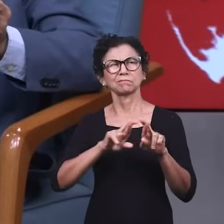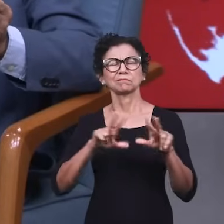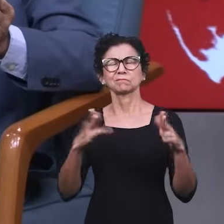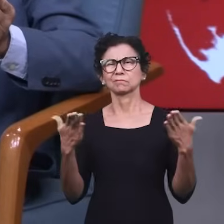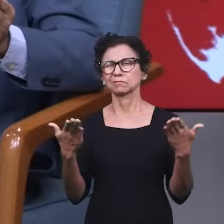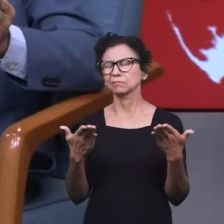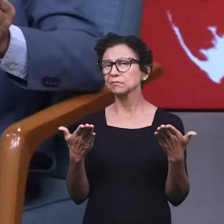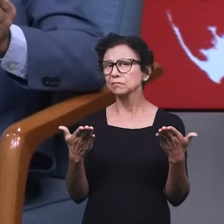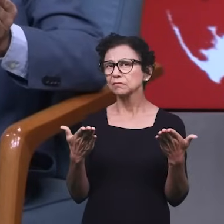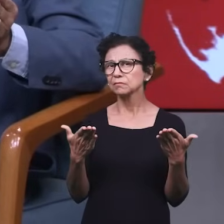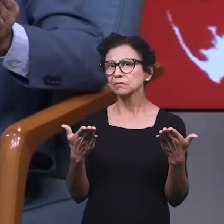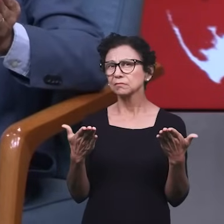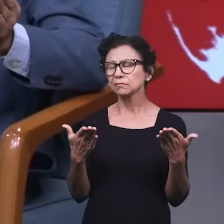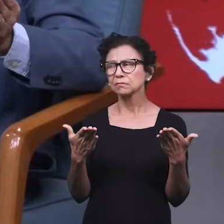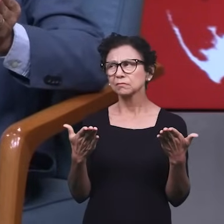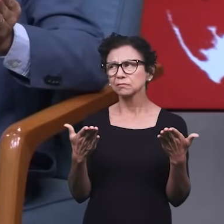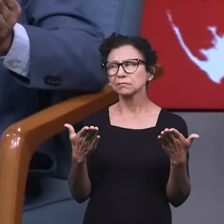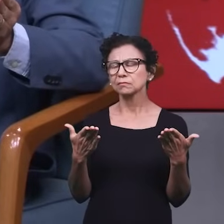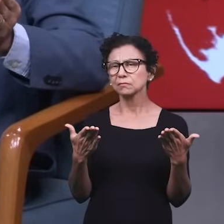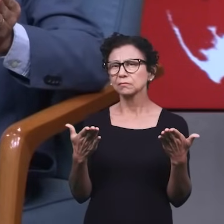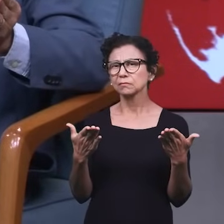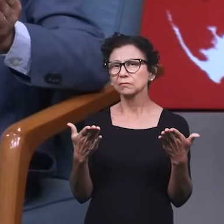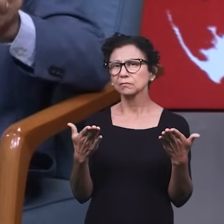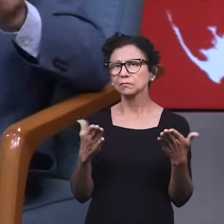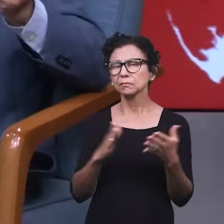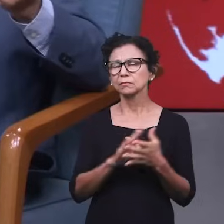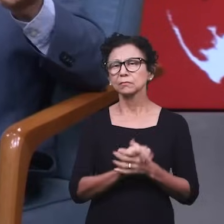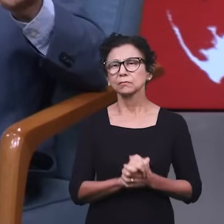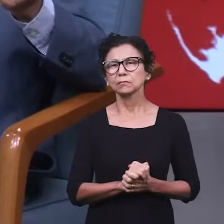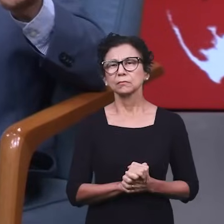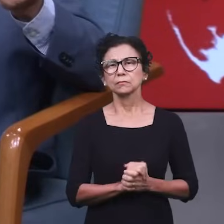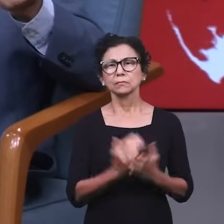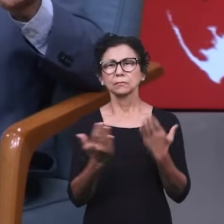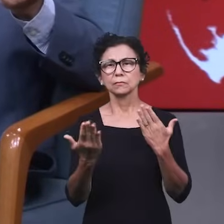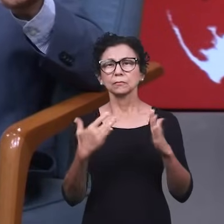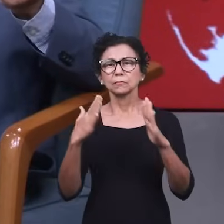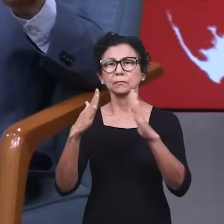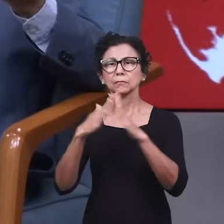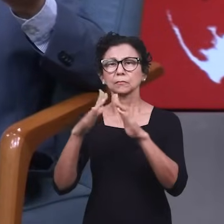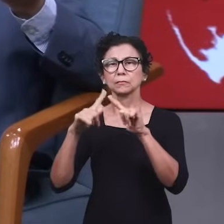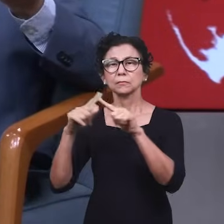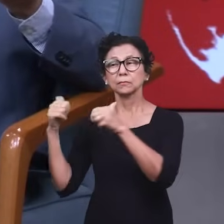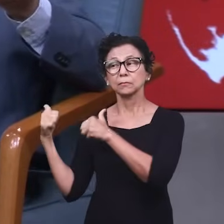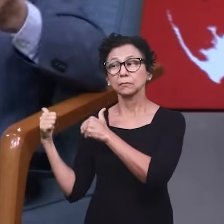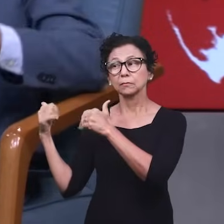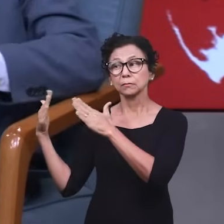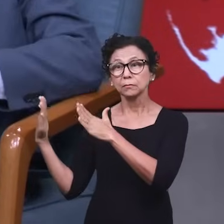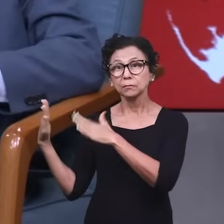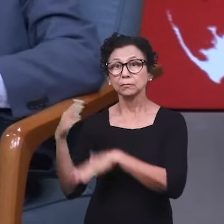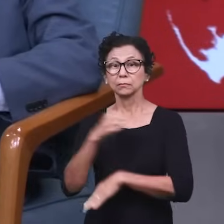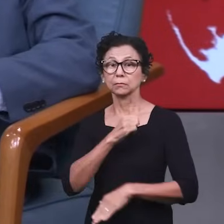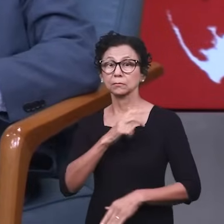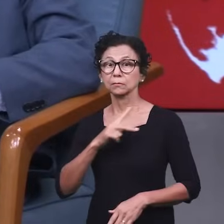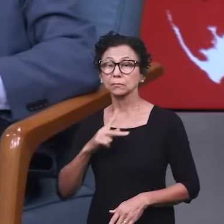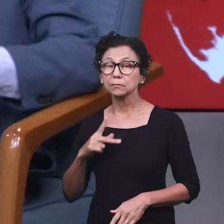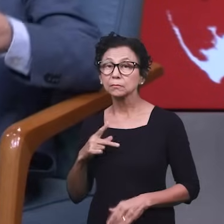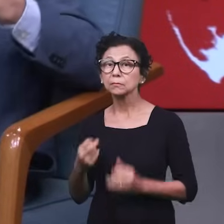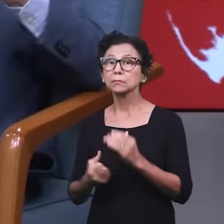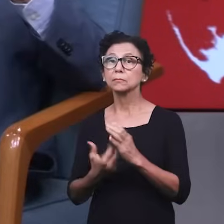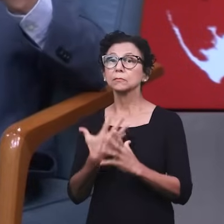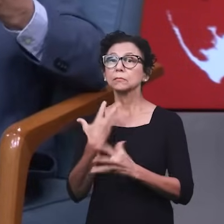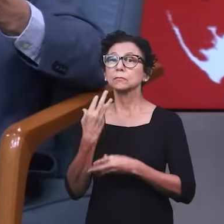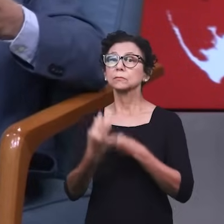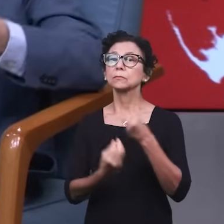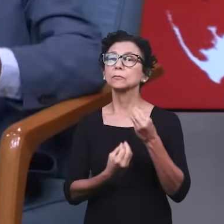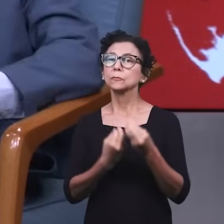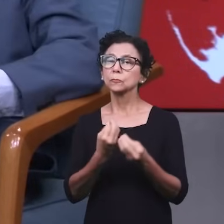diferente da vinha hoje. A vinha lá, que era a igreja, como que